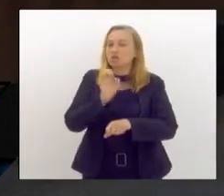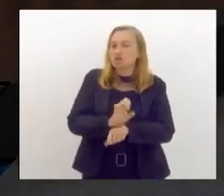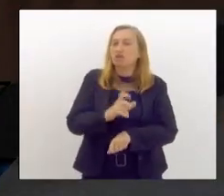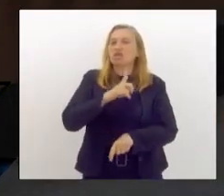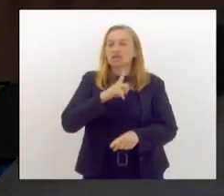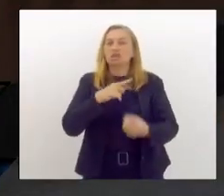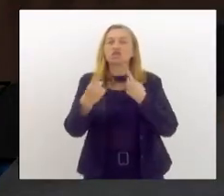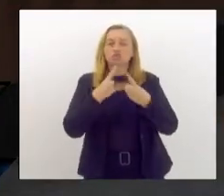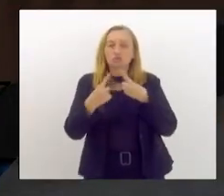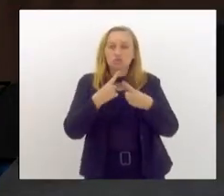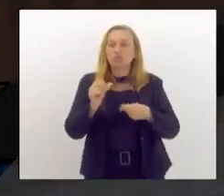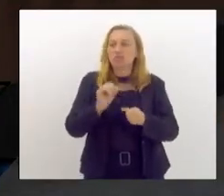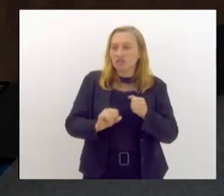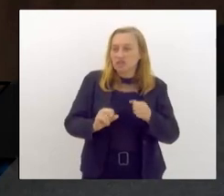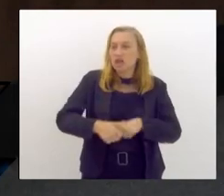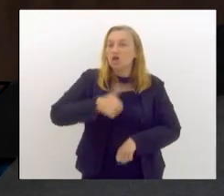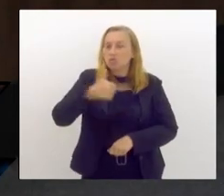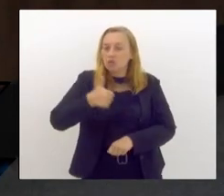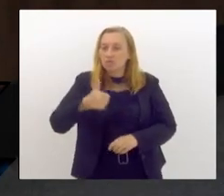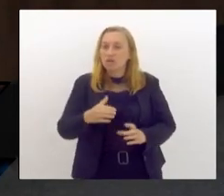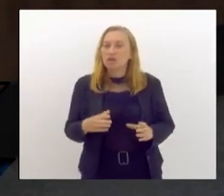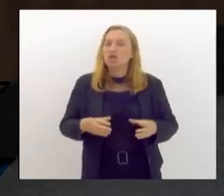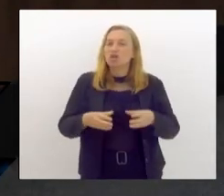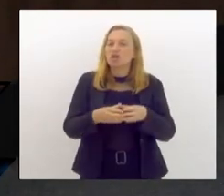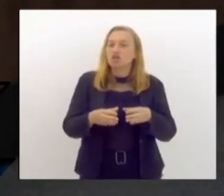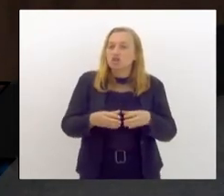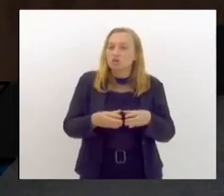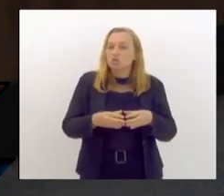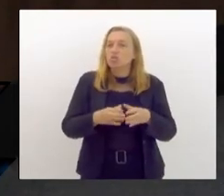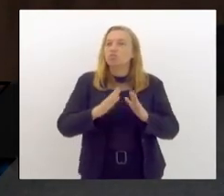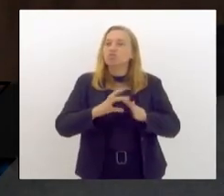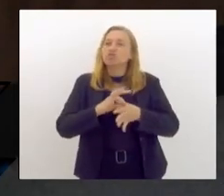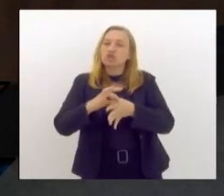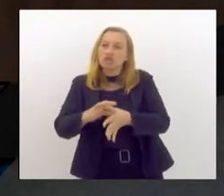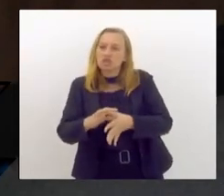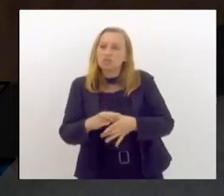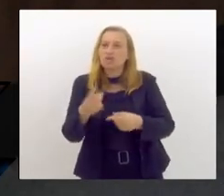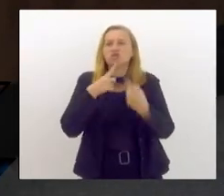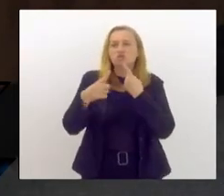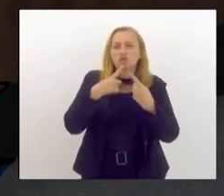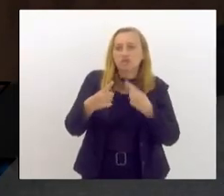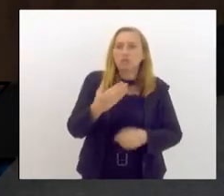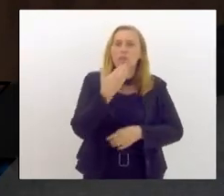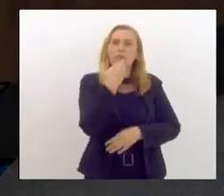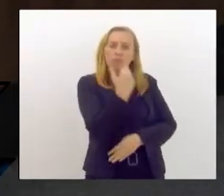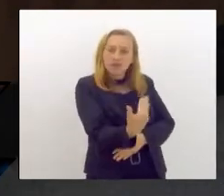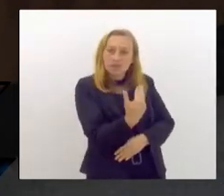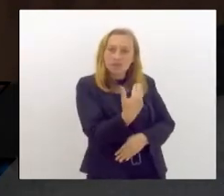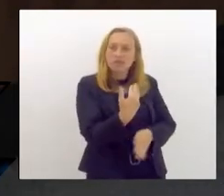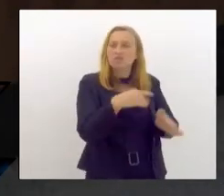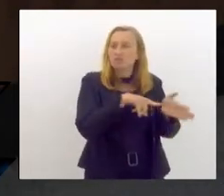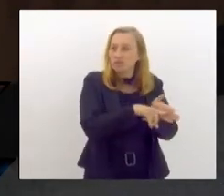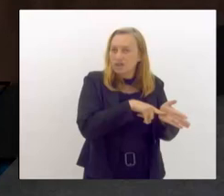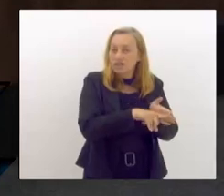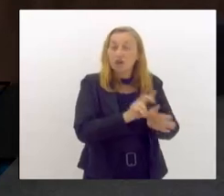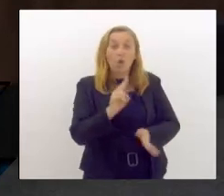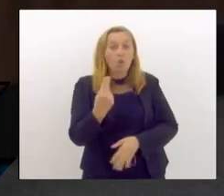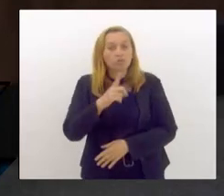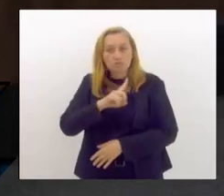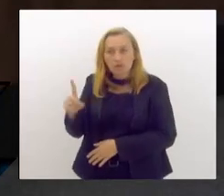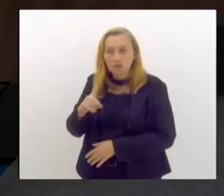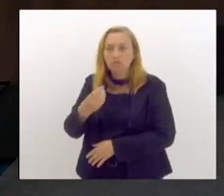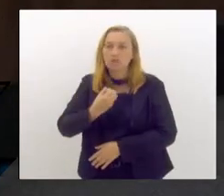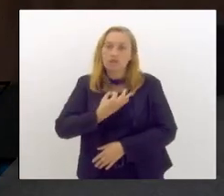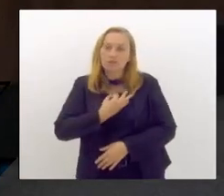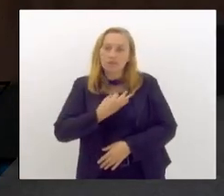debates a fazer. A gente tem que fazer um primeiro colégio de líderes para debater se vamos pedir verificação ou não em